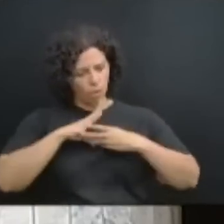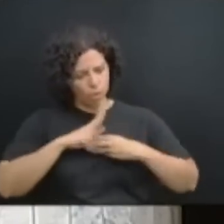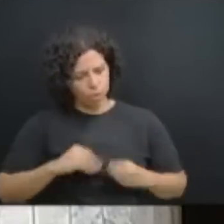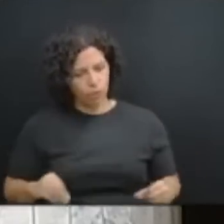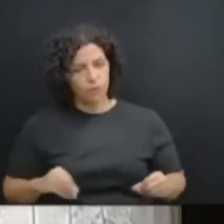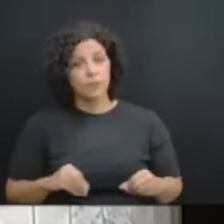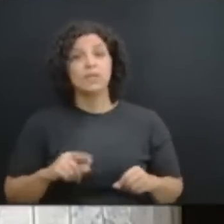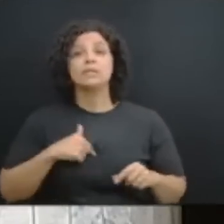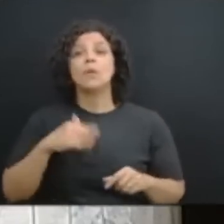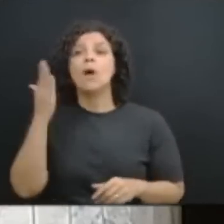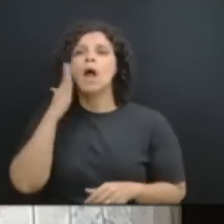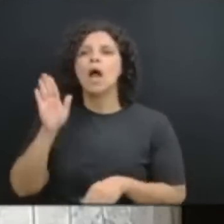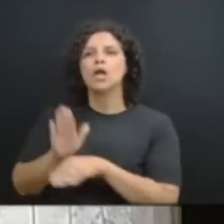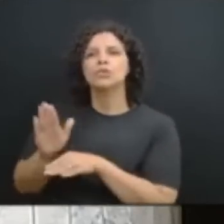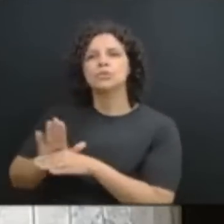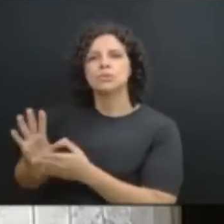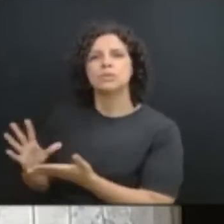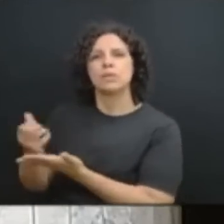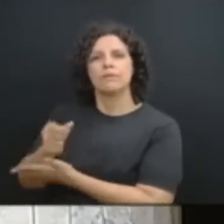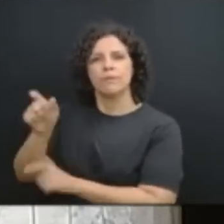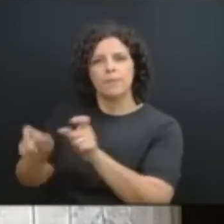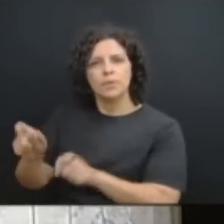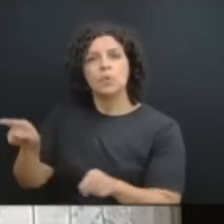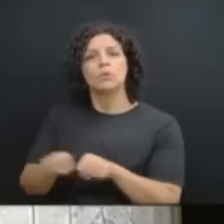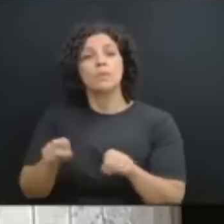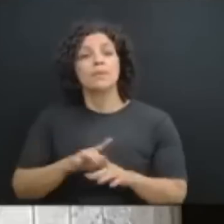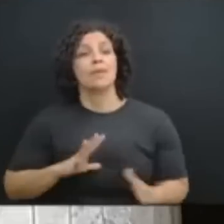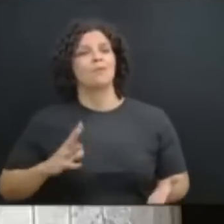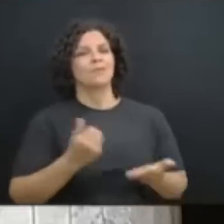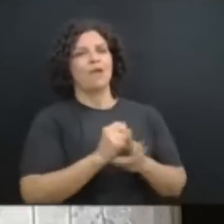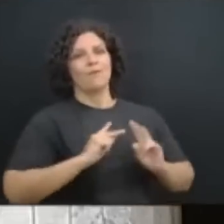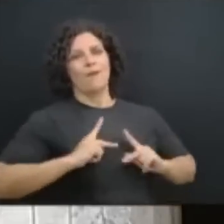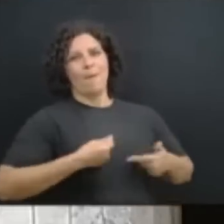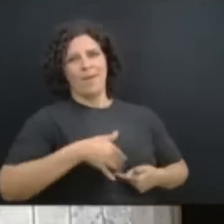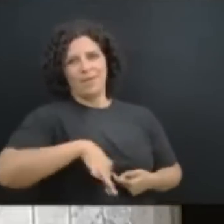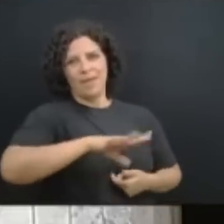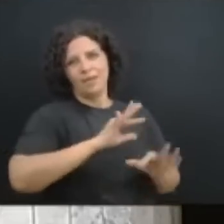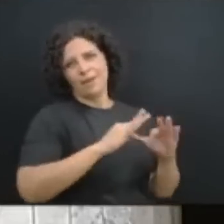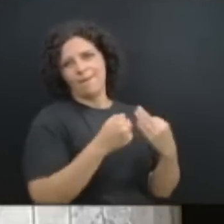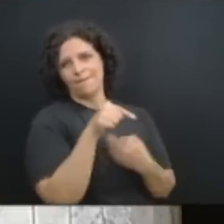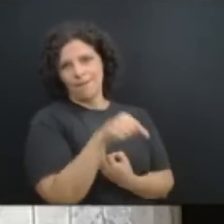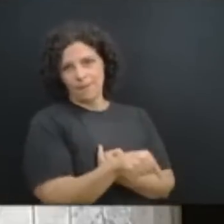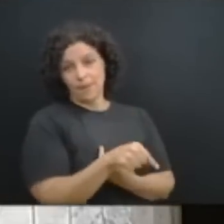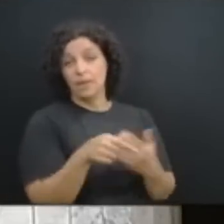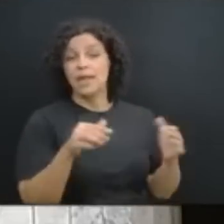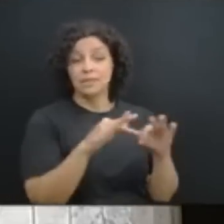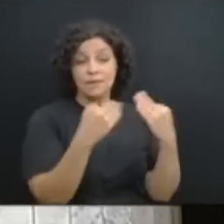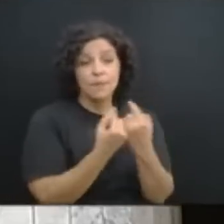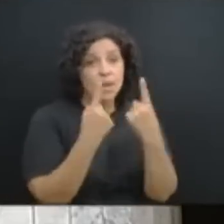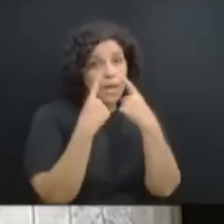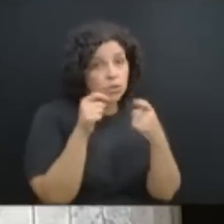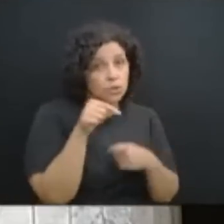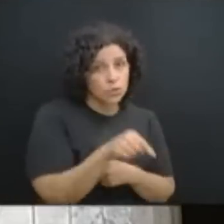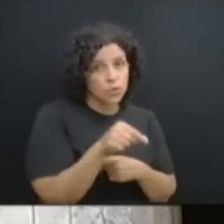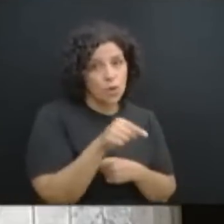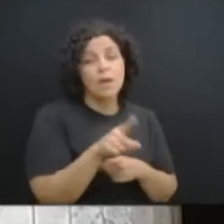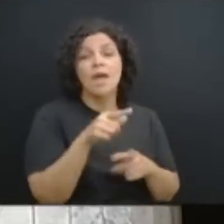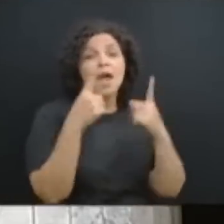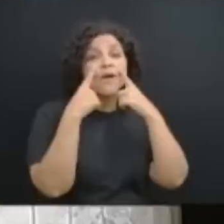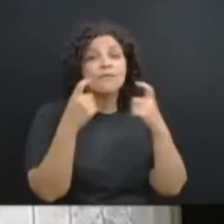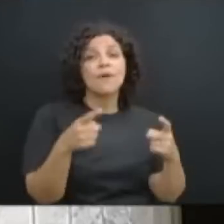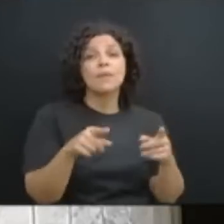salva também a humanidade inteira. E hoje, a família que chora é a família